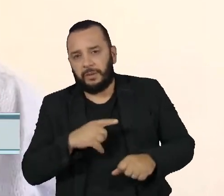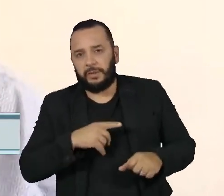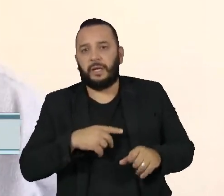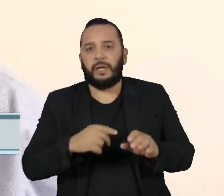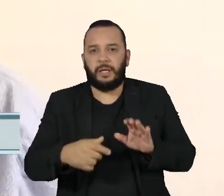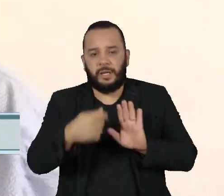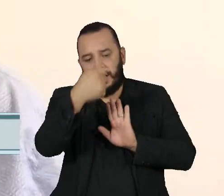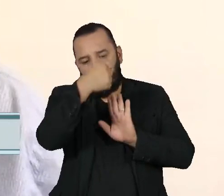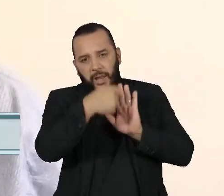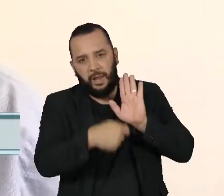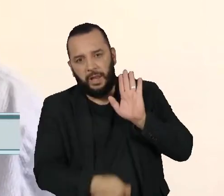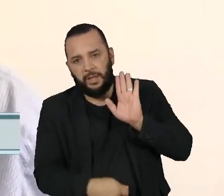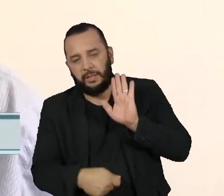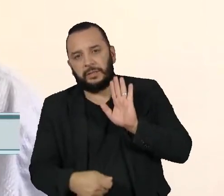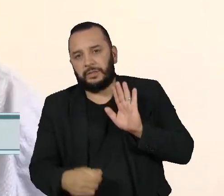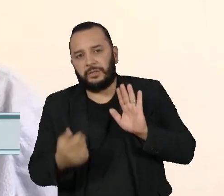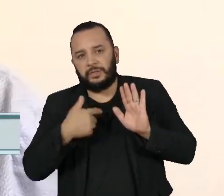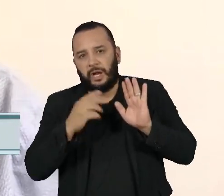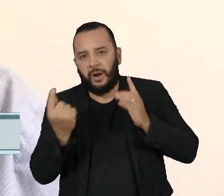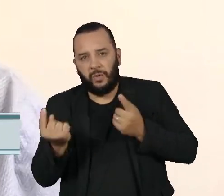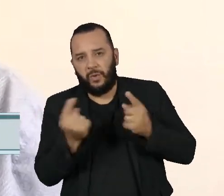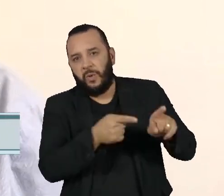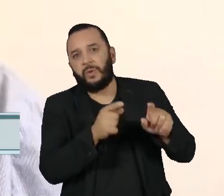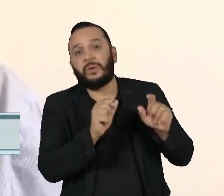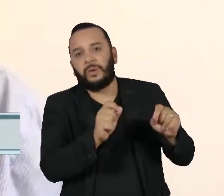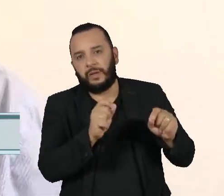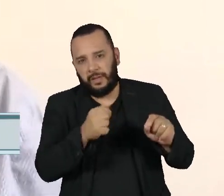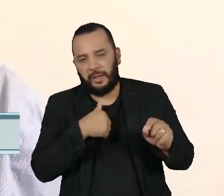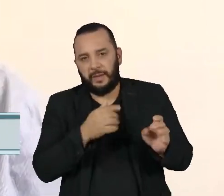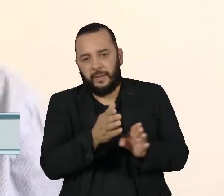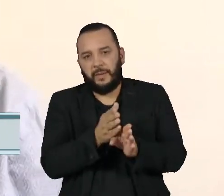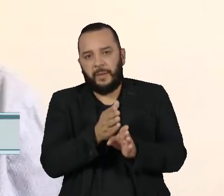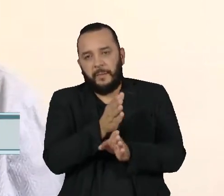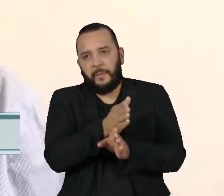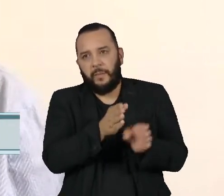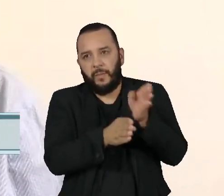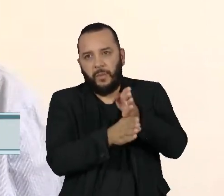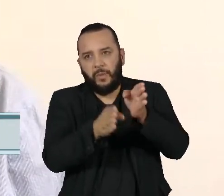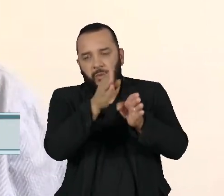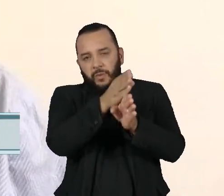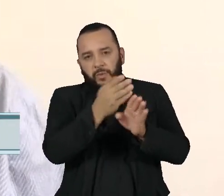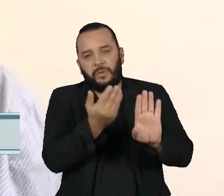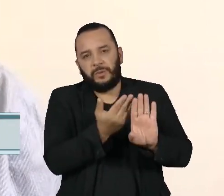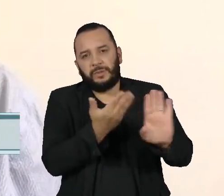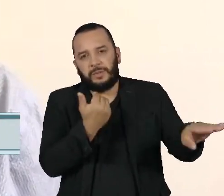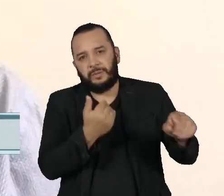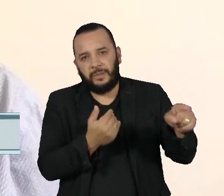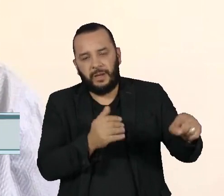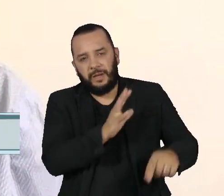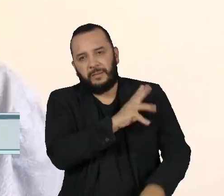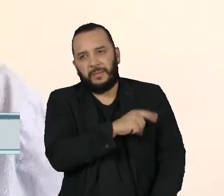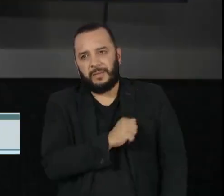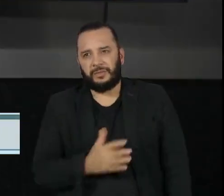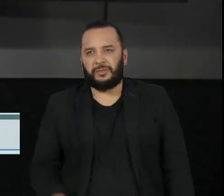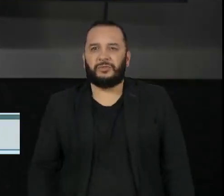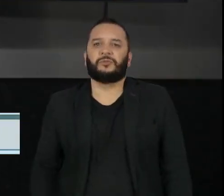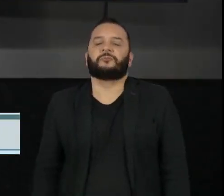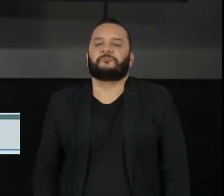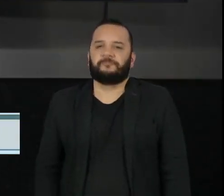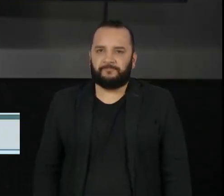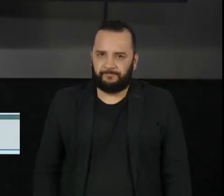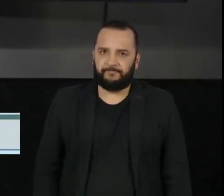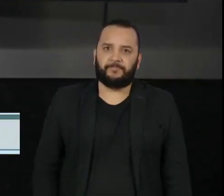os muros que foram feitos, né, para separar, isolar o povo palestino. Então,